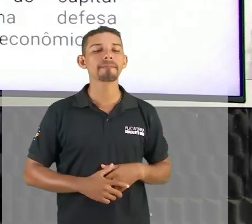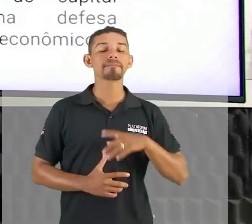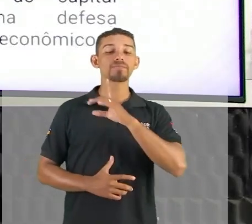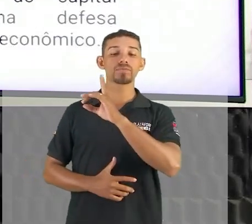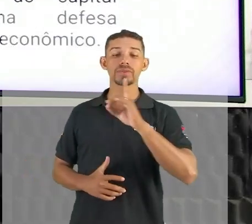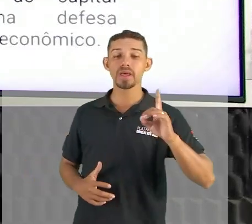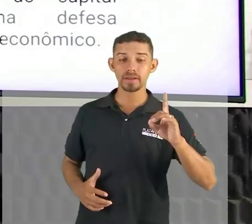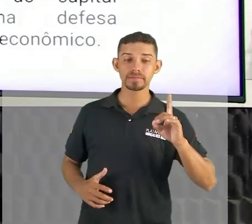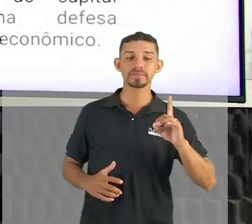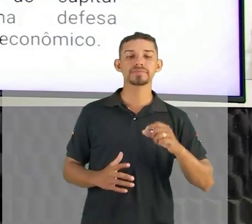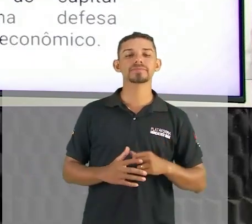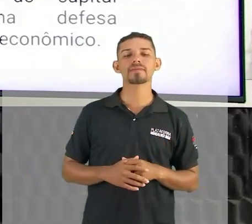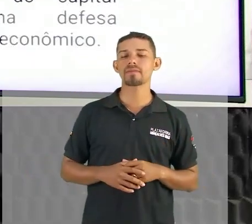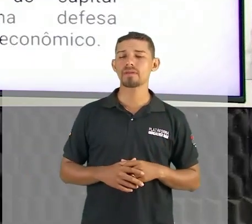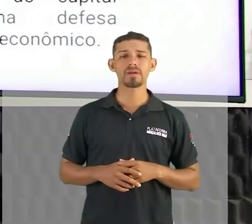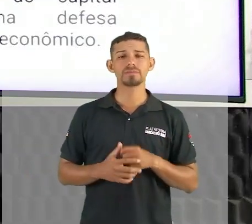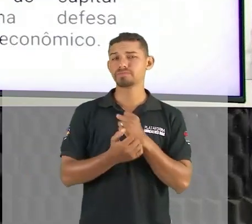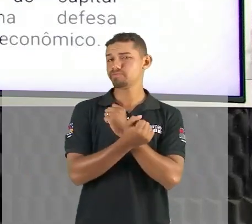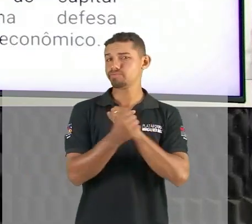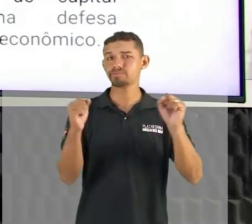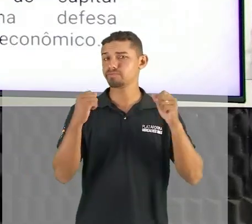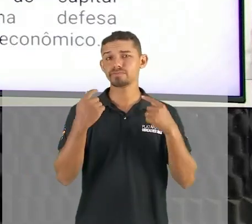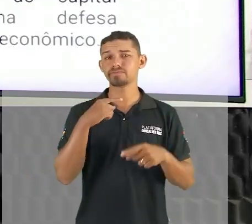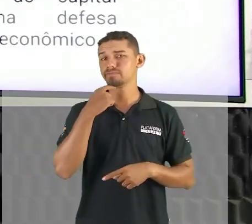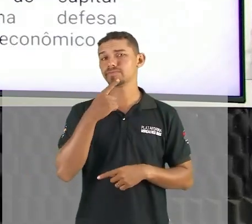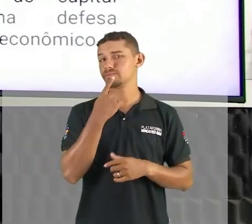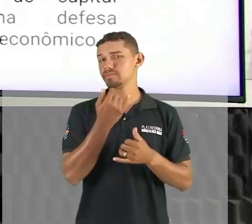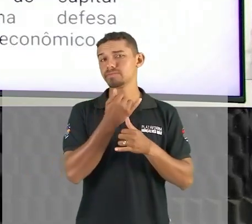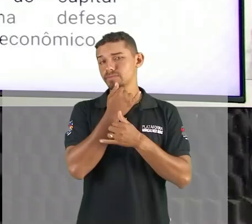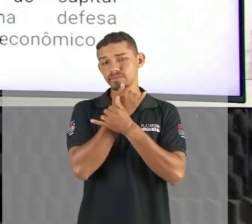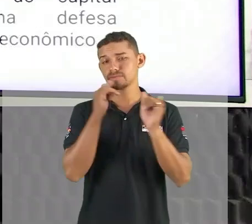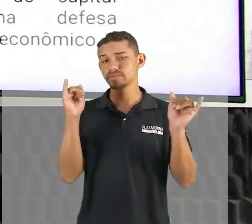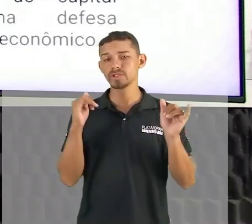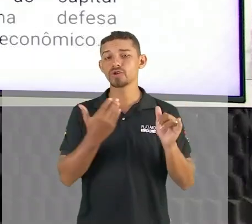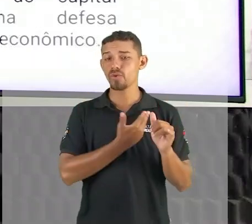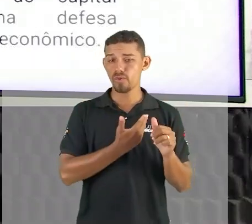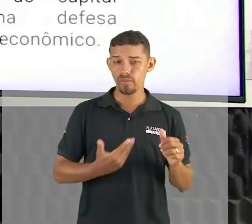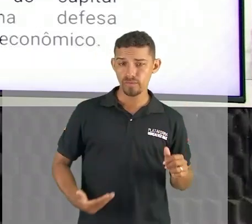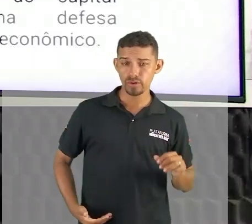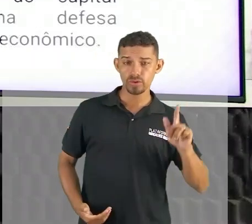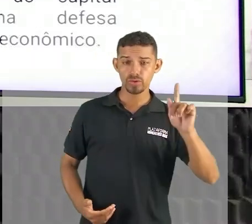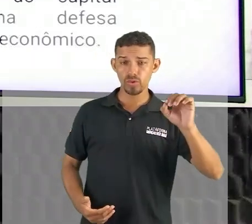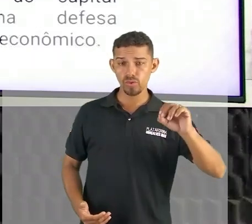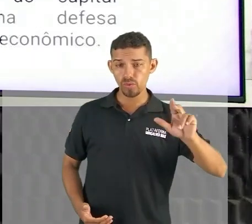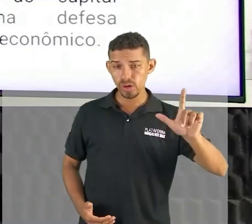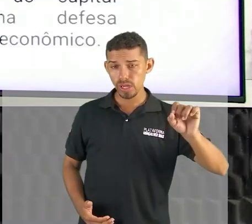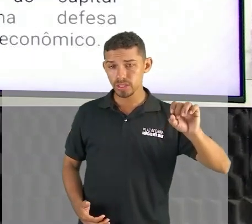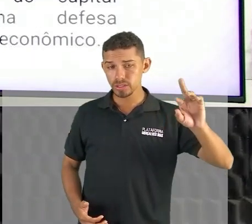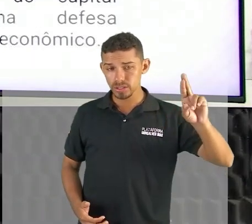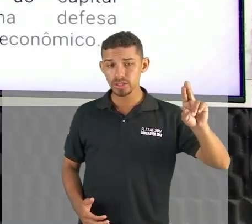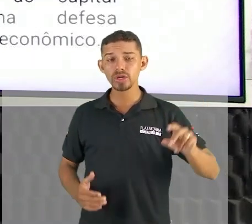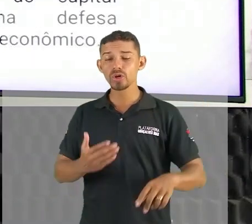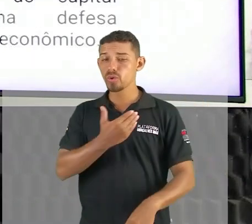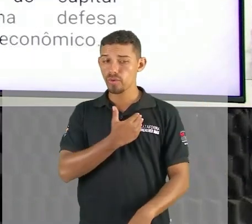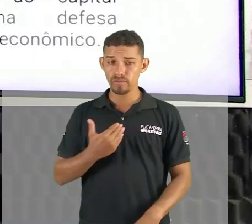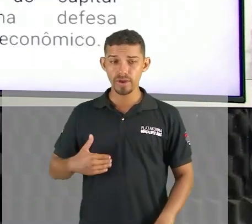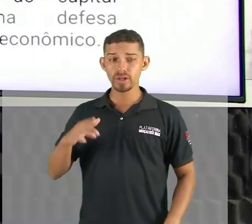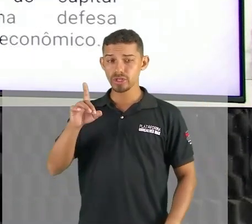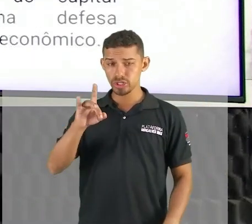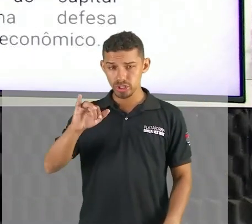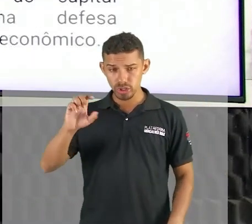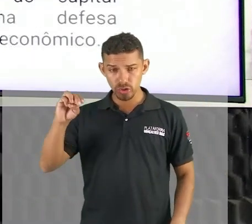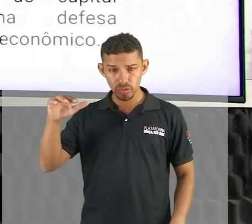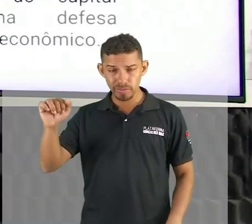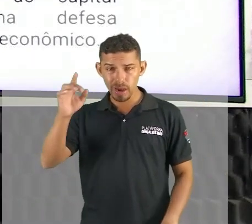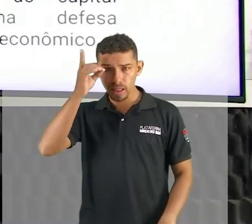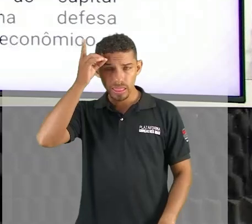letra D, incapacidade do governo João Goulart e do governo de Dilma de atender às demandas dos movimentos sociais das